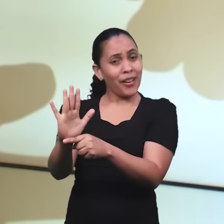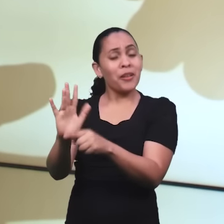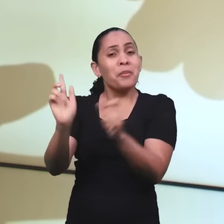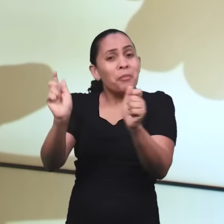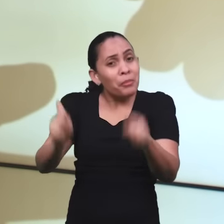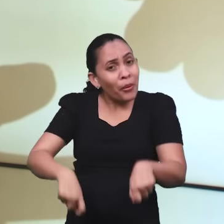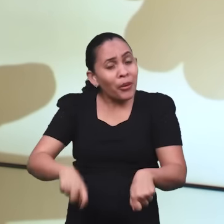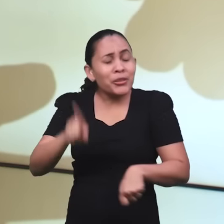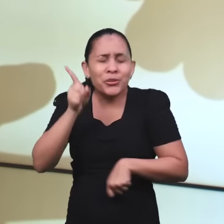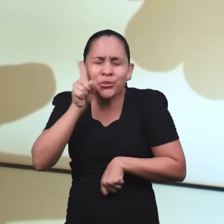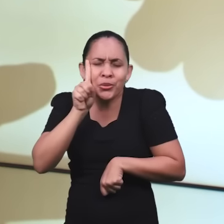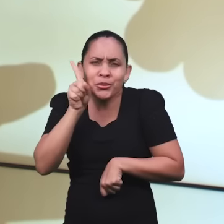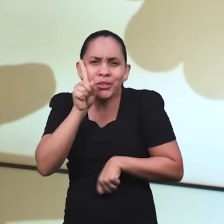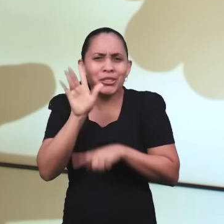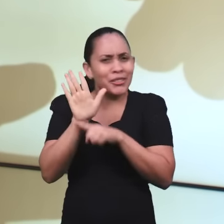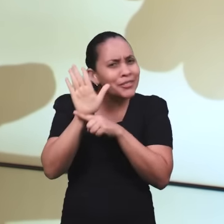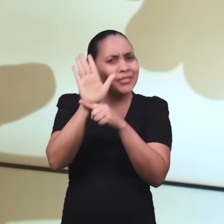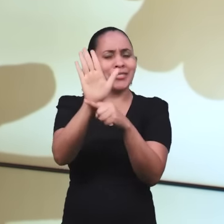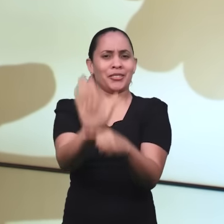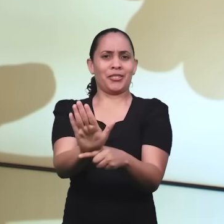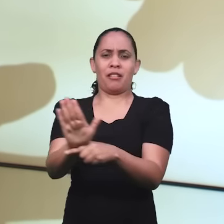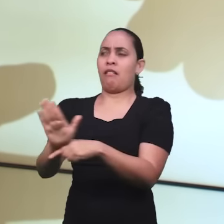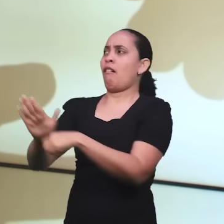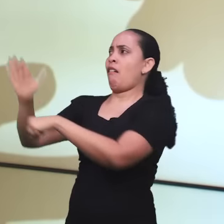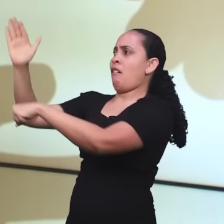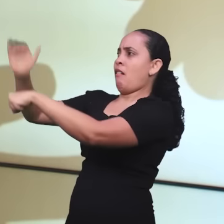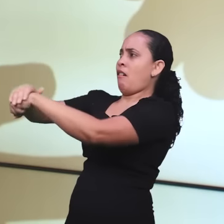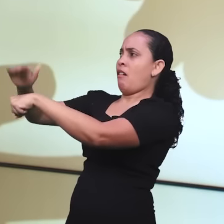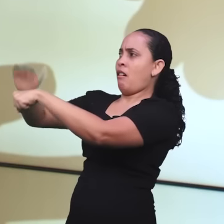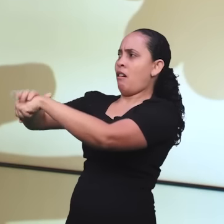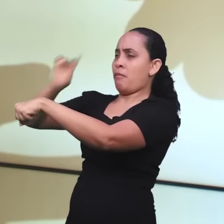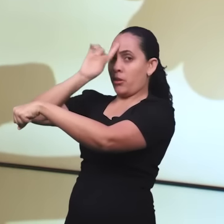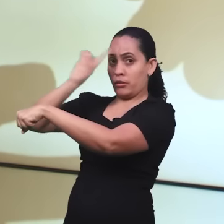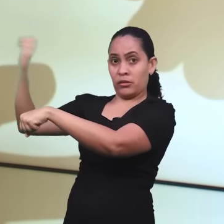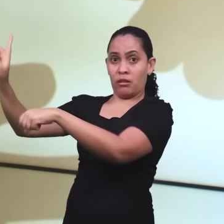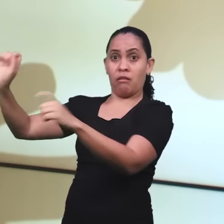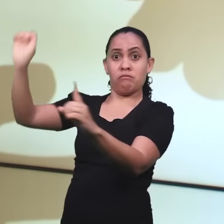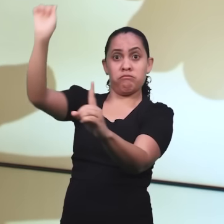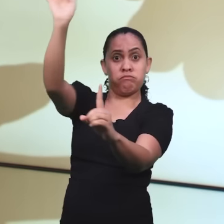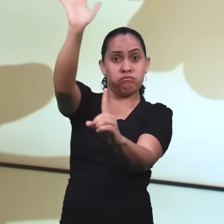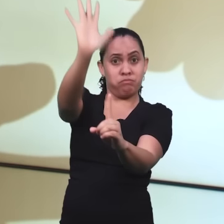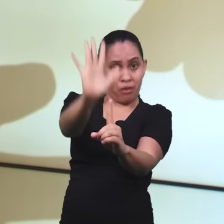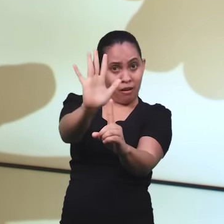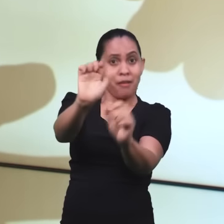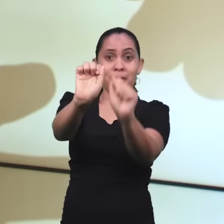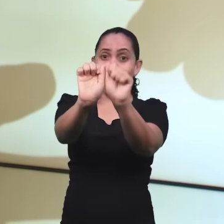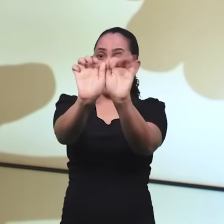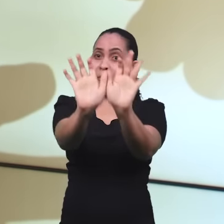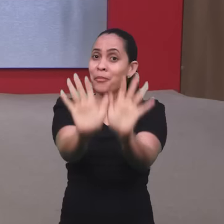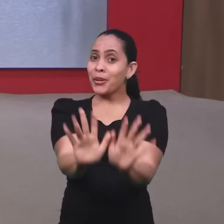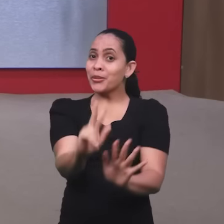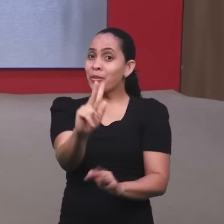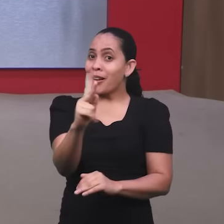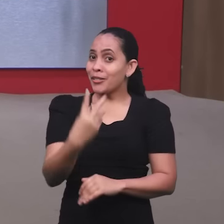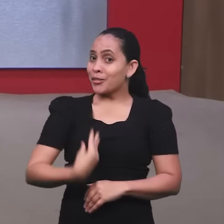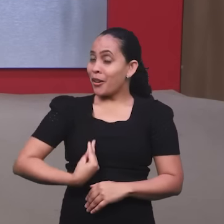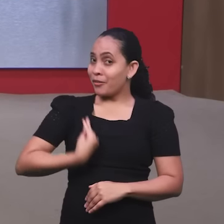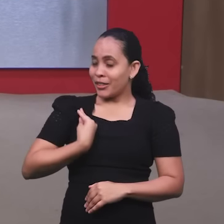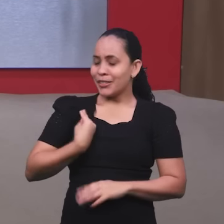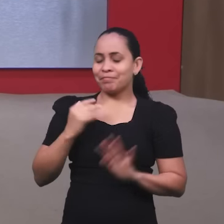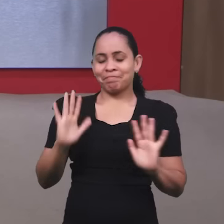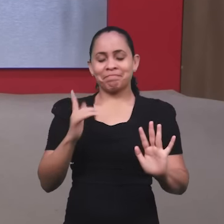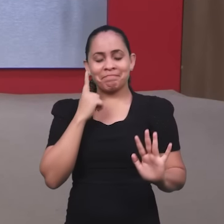Ele quer te ajudar, a mão dele está sempre estendida para abençoar. Interessante,